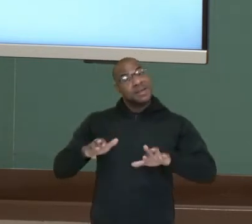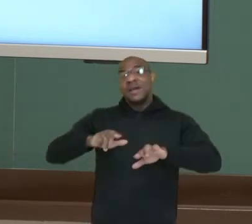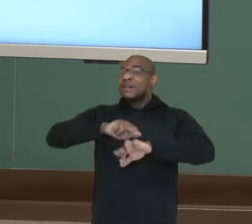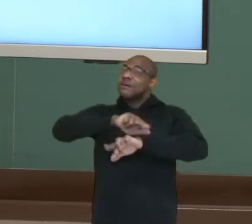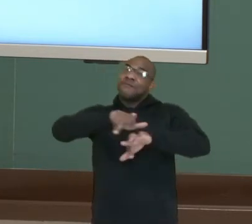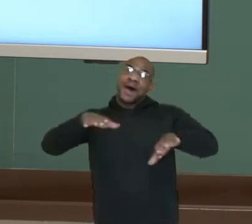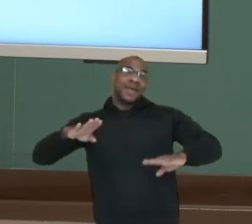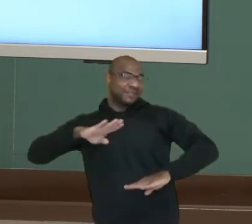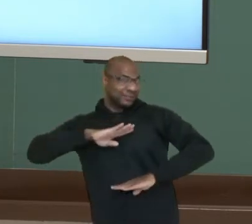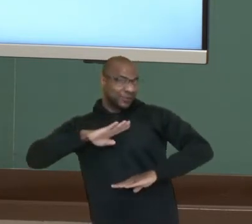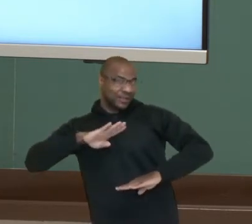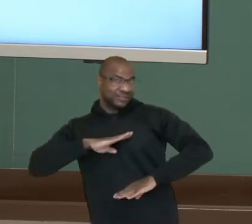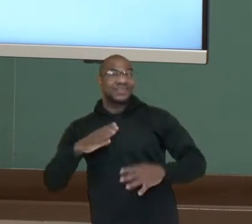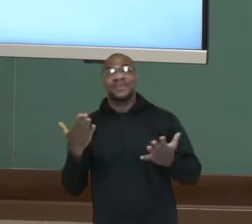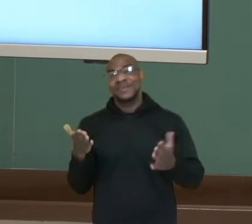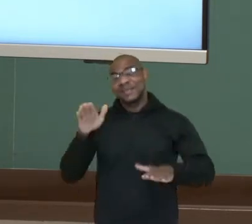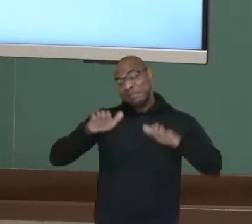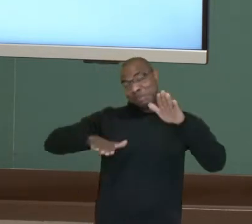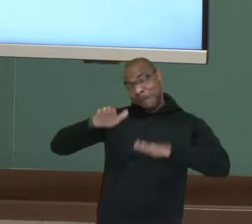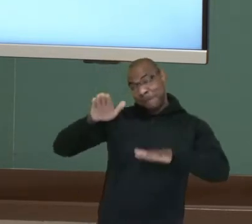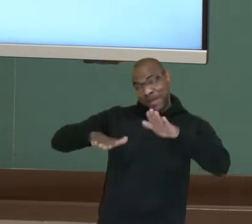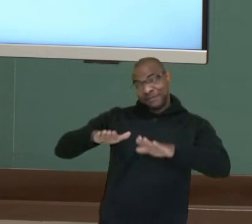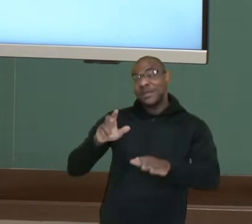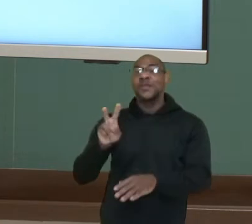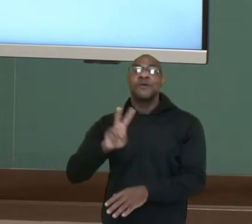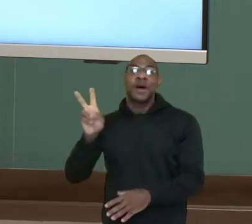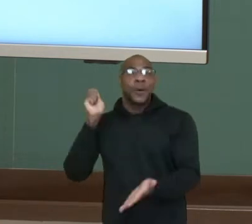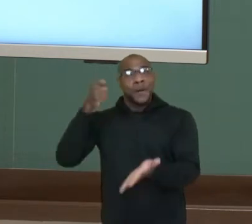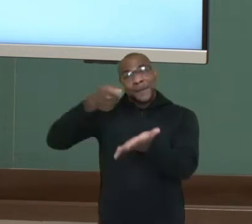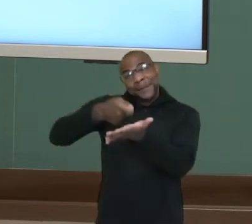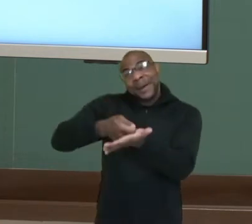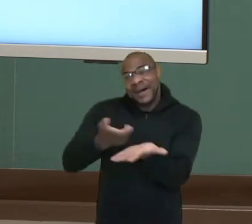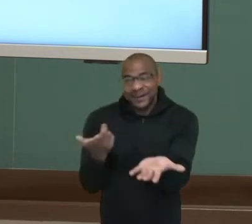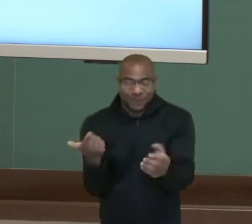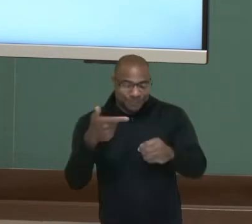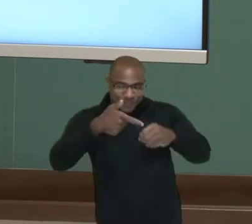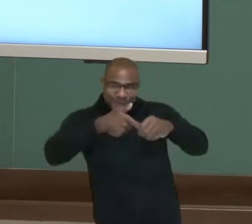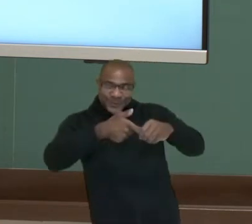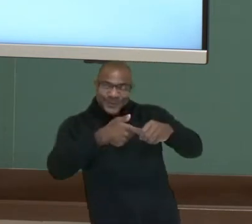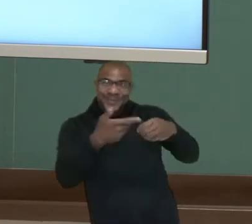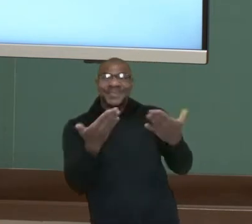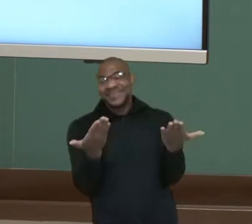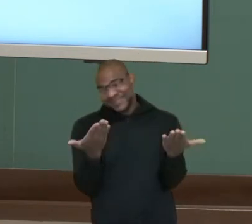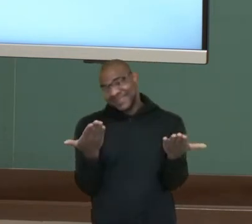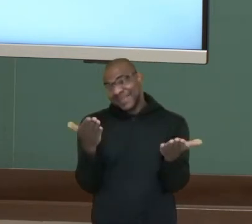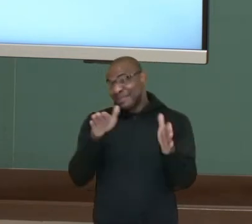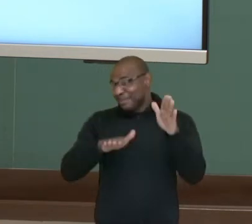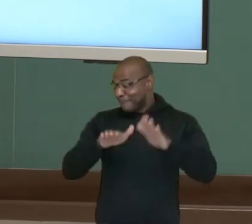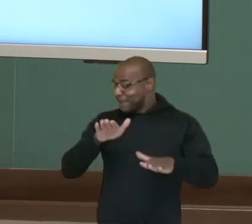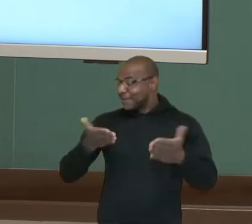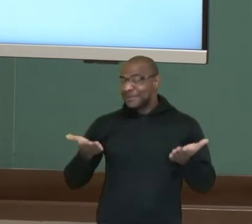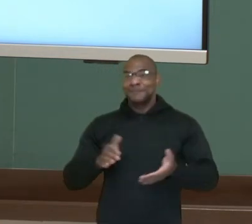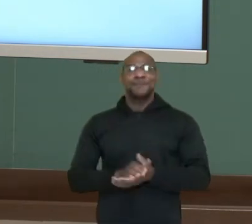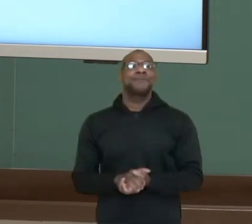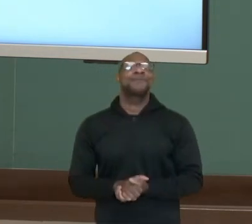vão depender o valor pago nessa situação de abastecer um automóvel,